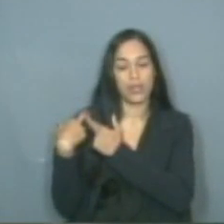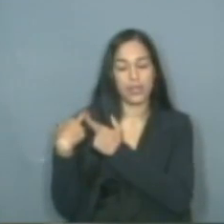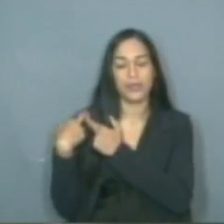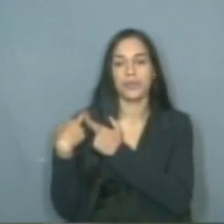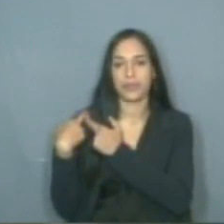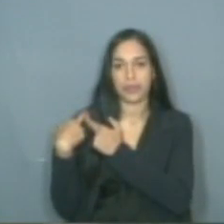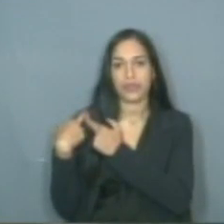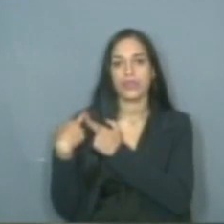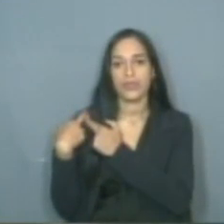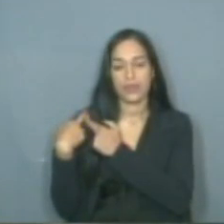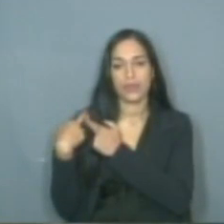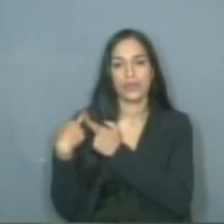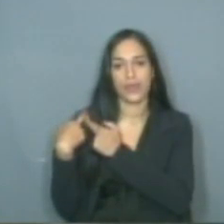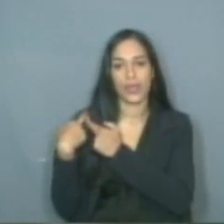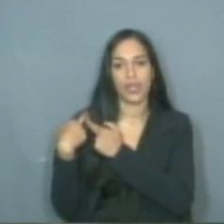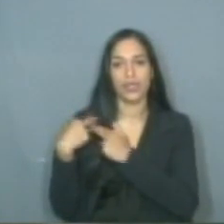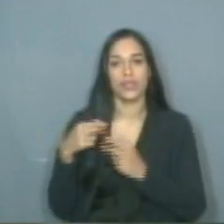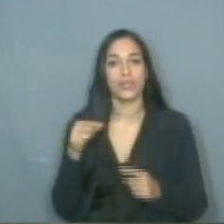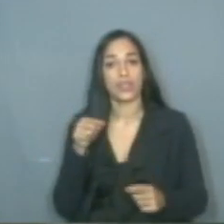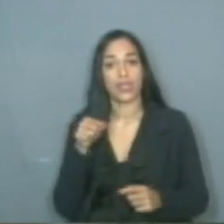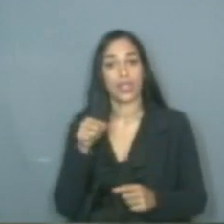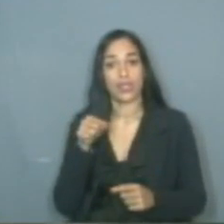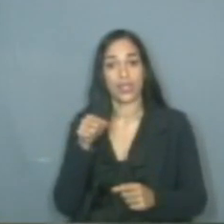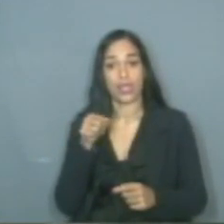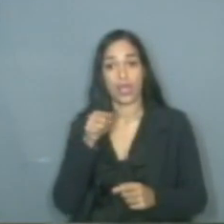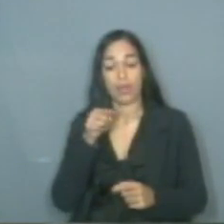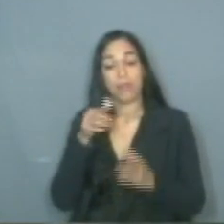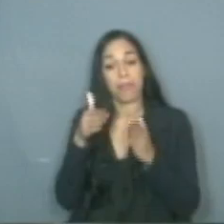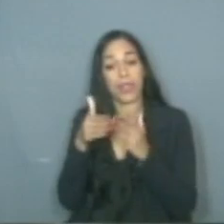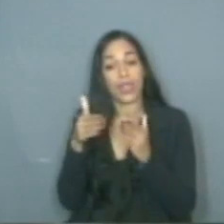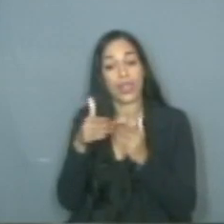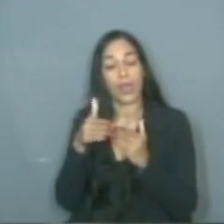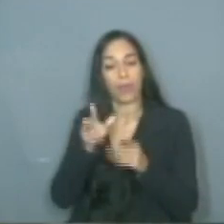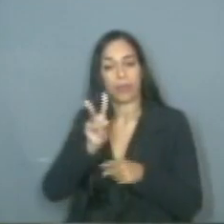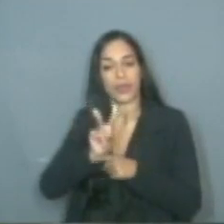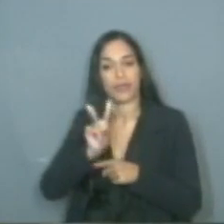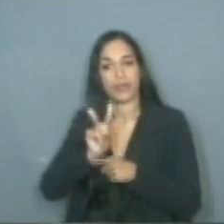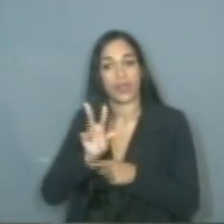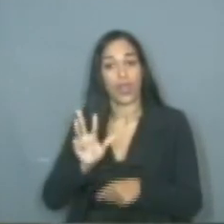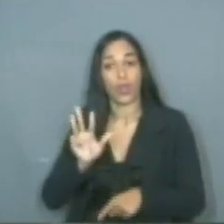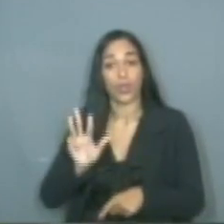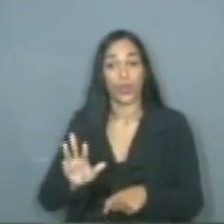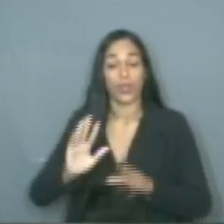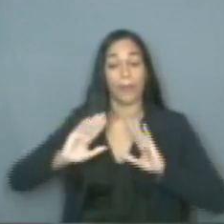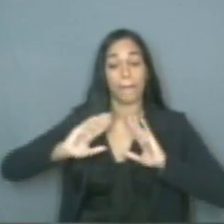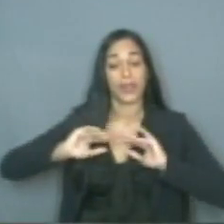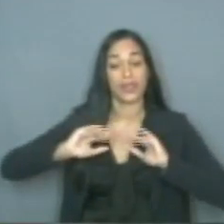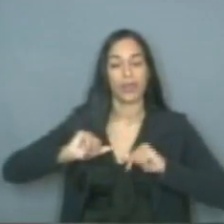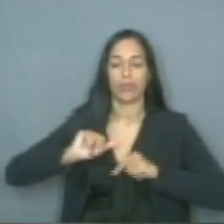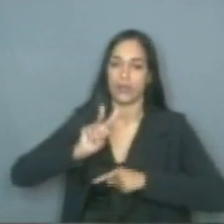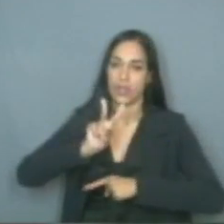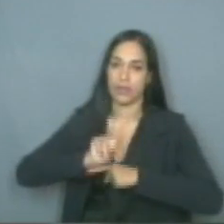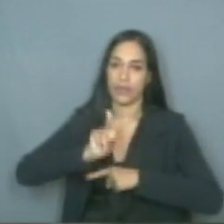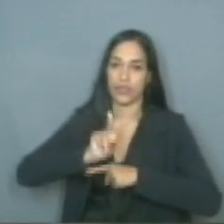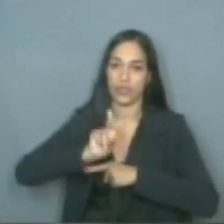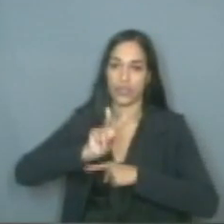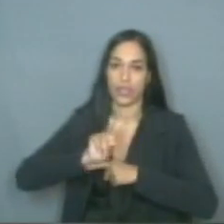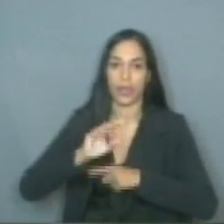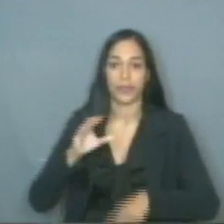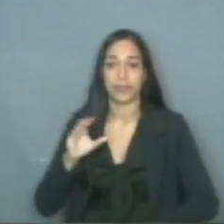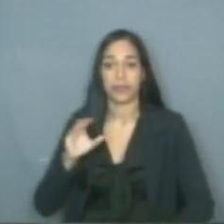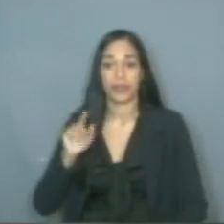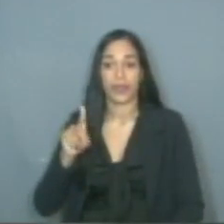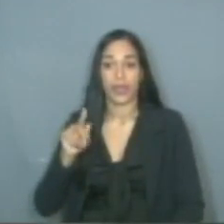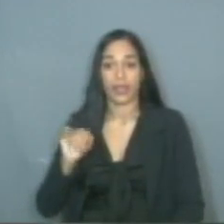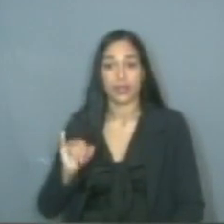seja justamente daquele que mandou investigar. Lula foi quem mandou investigar. E essa CPI